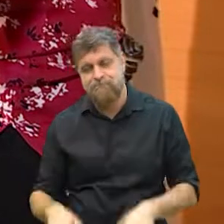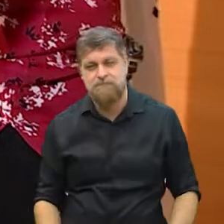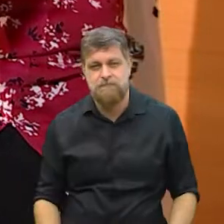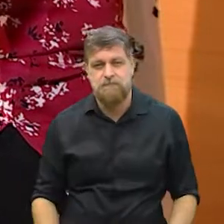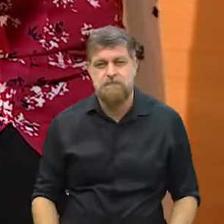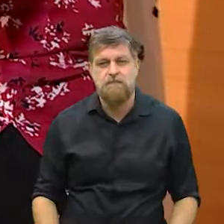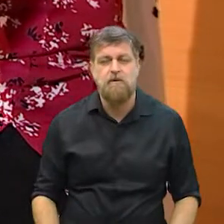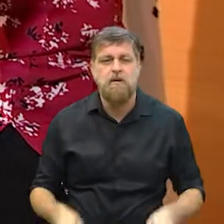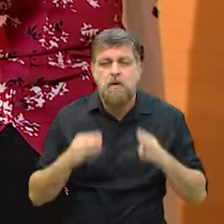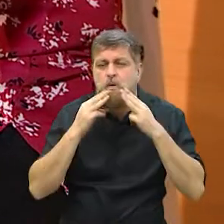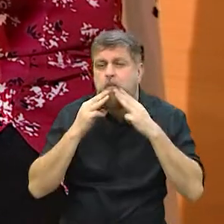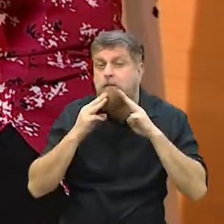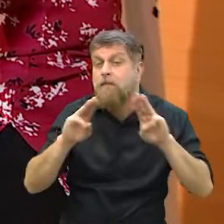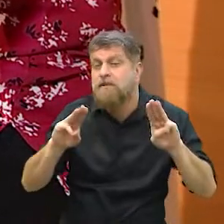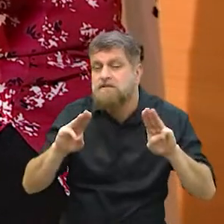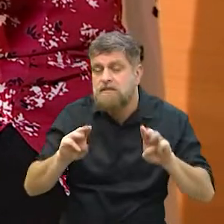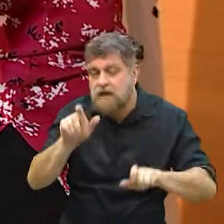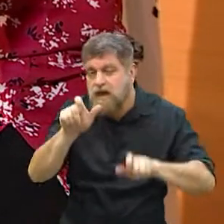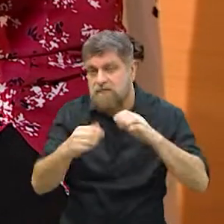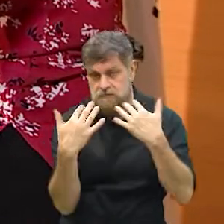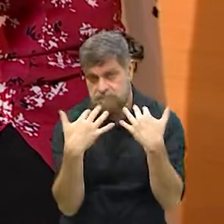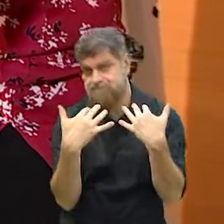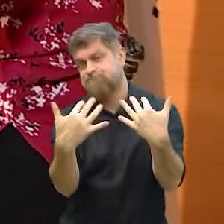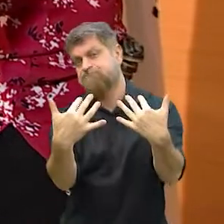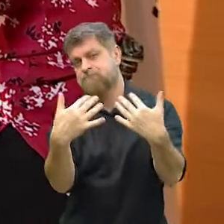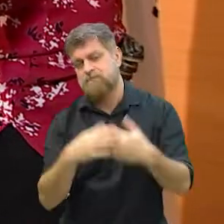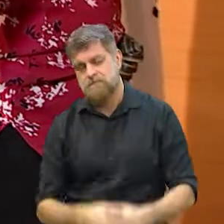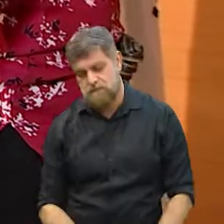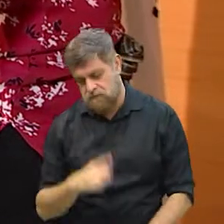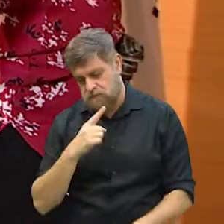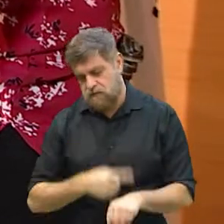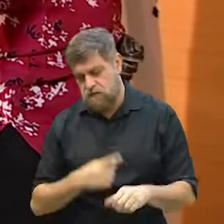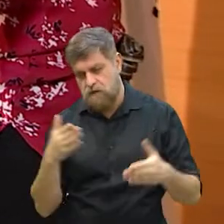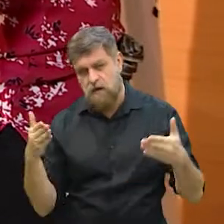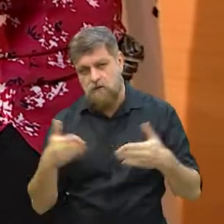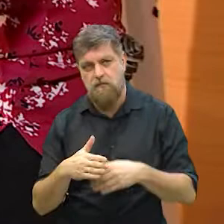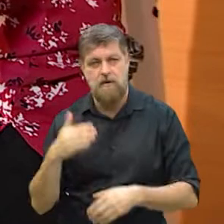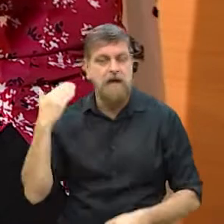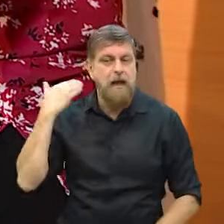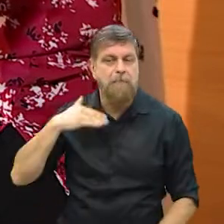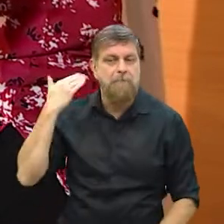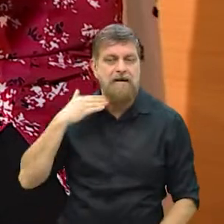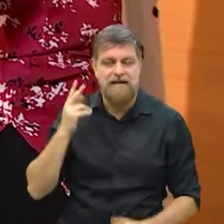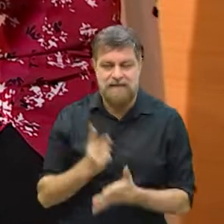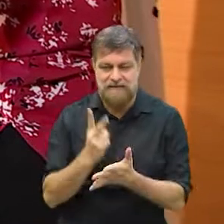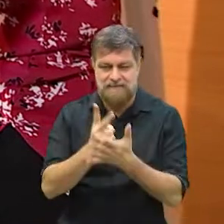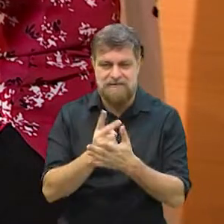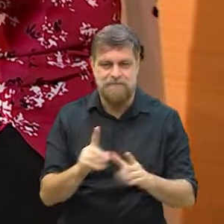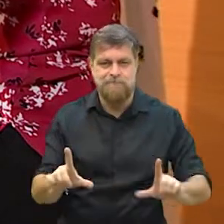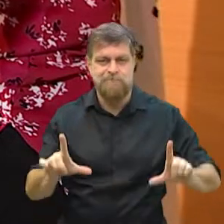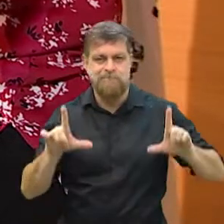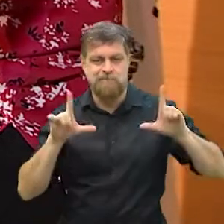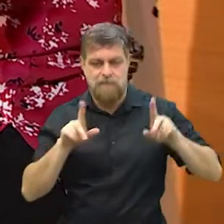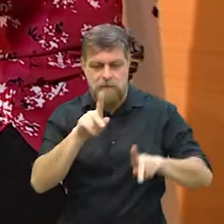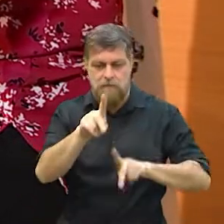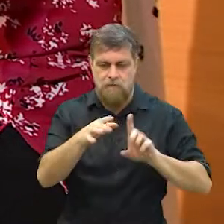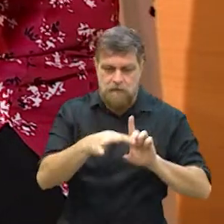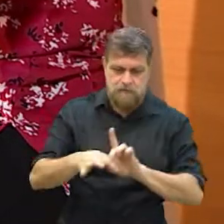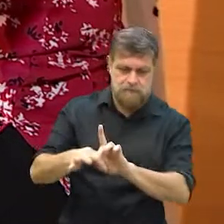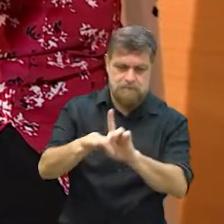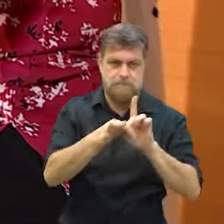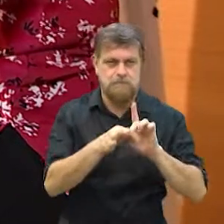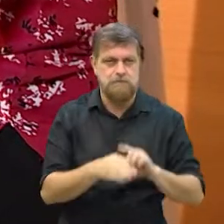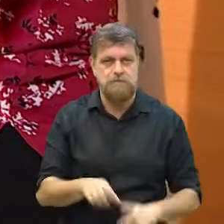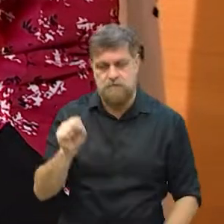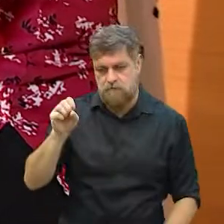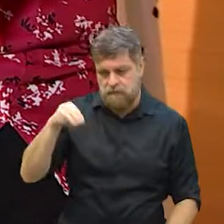curto. Queria que a senhora deixasse um recado para quem está assistindo a gente nesse momento. Mariana Conte sempre à disposição da